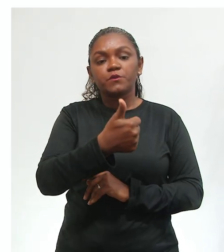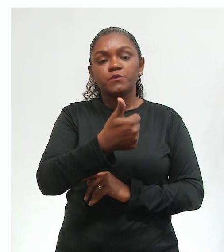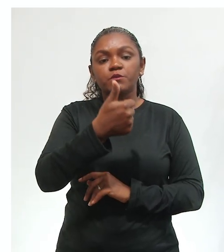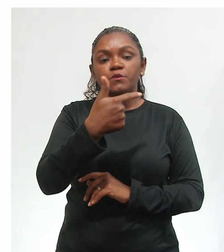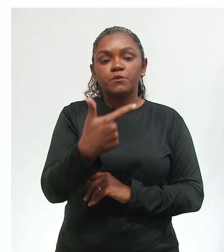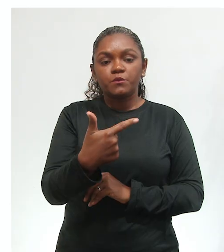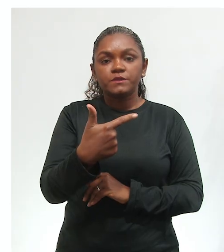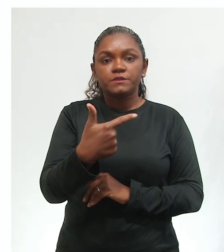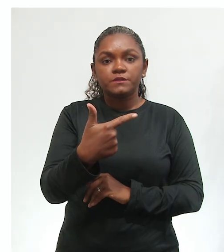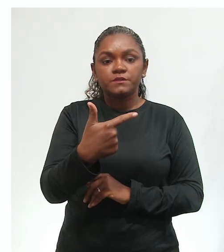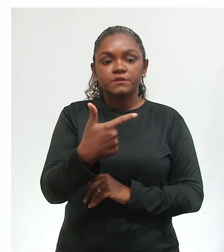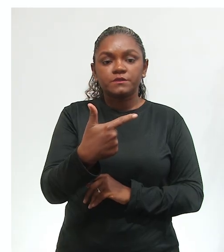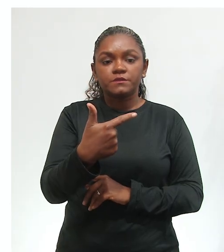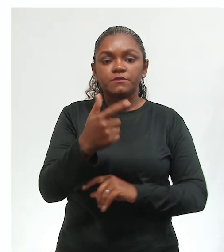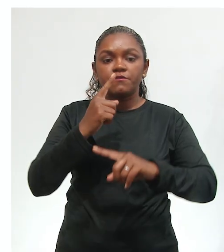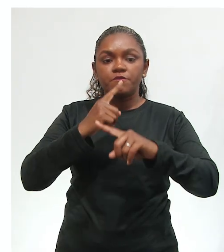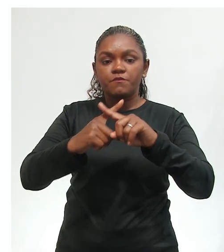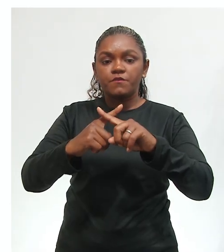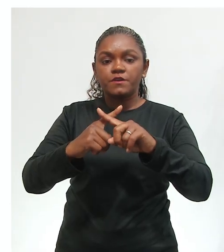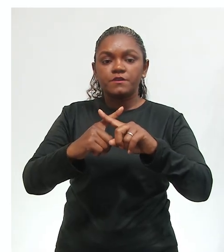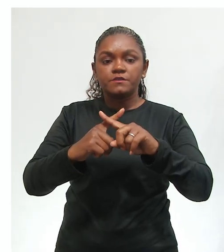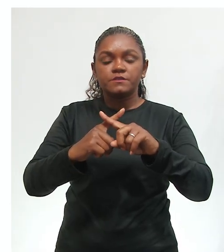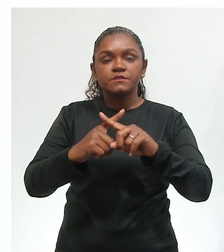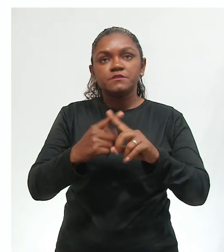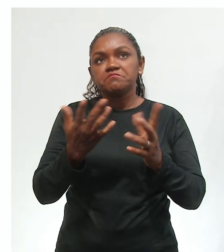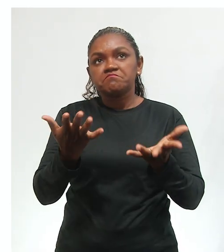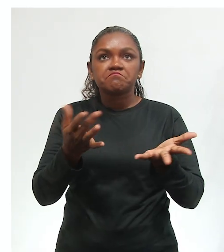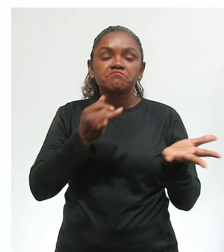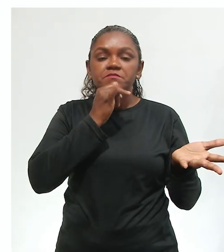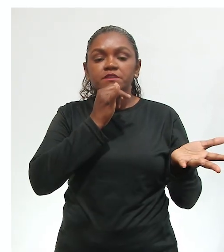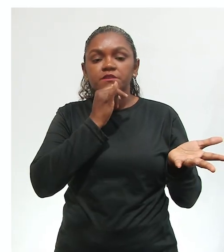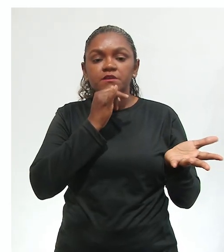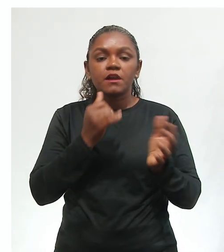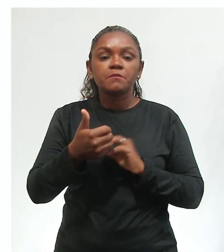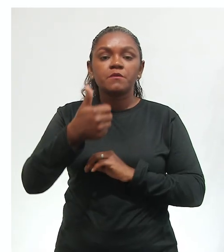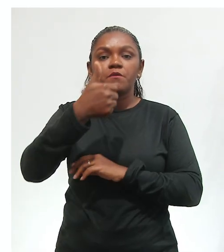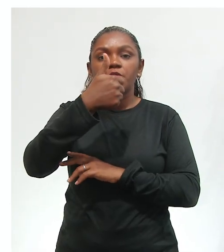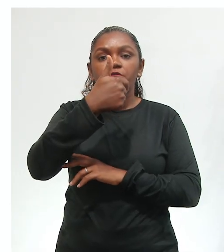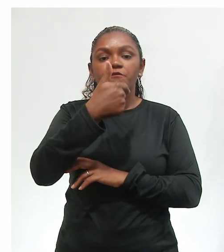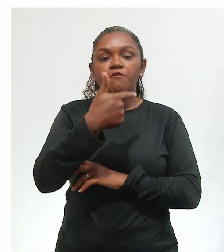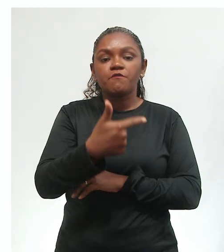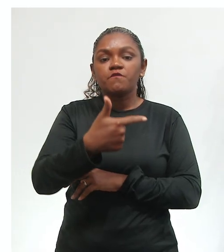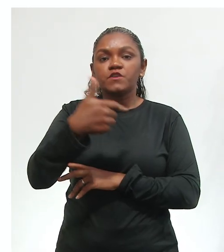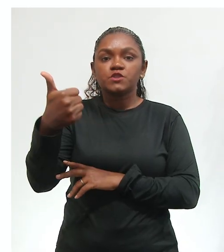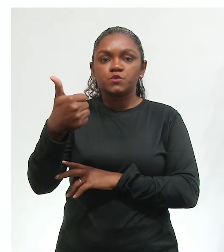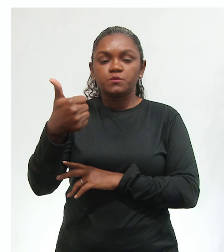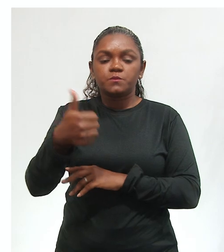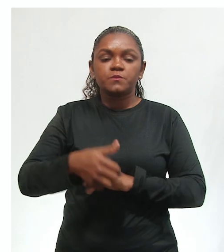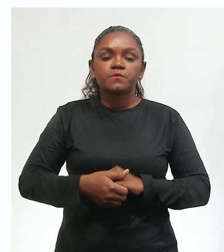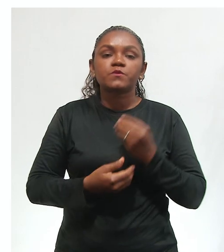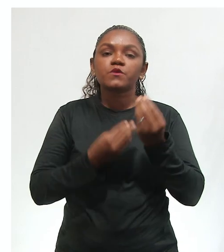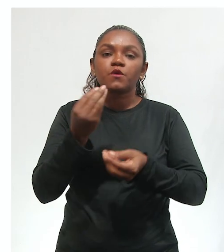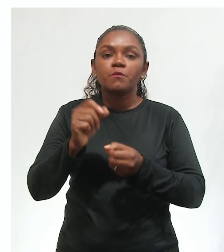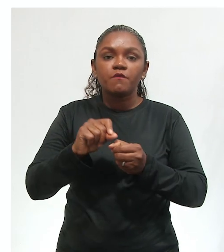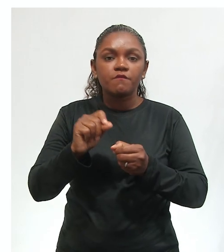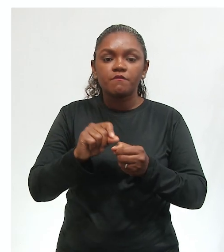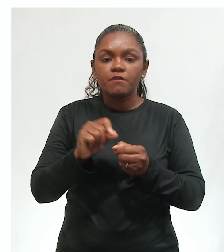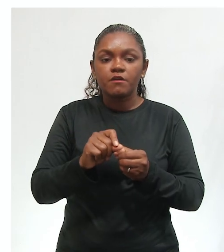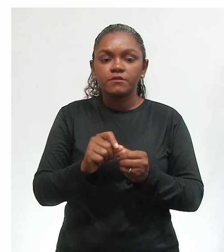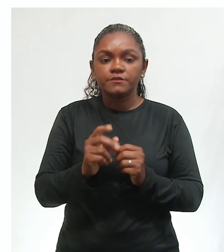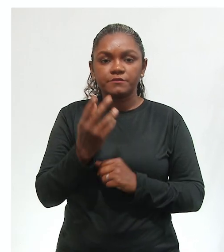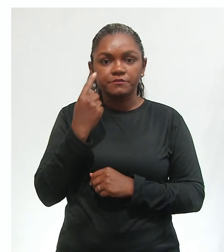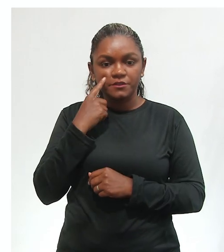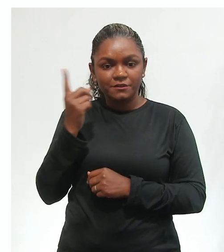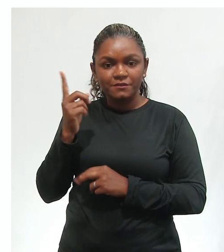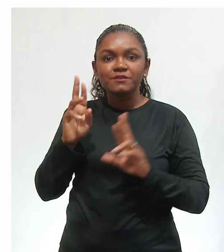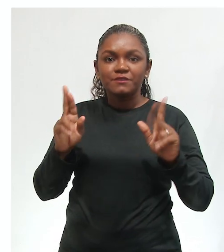12 vezes, por exemplo, 21. 12 vezes 21.